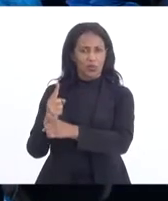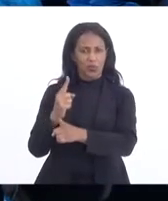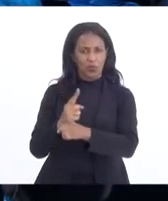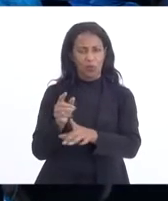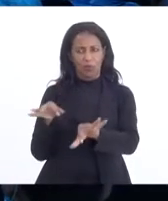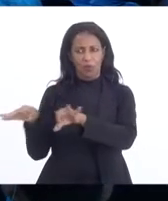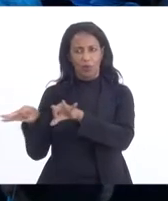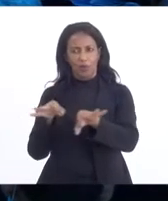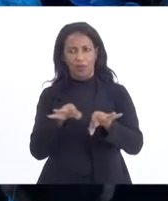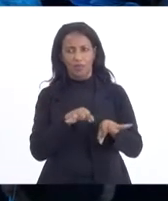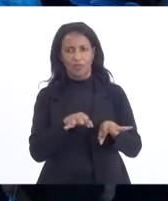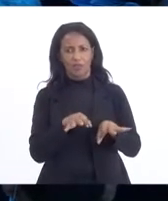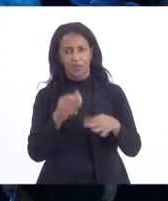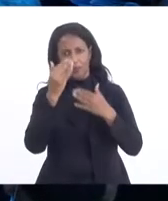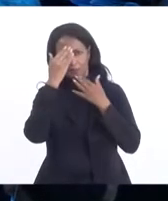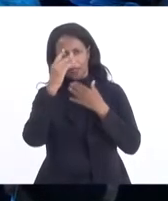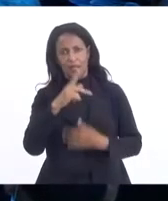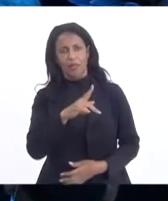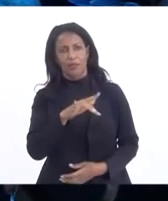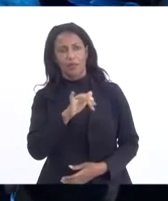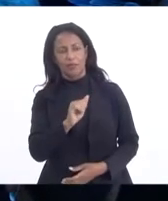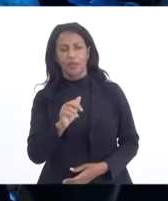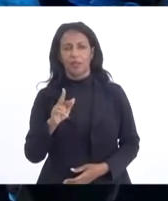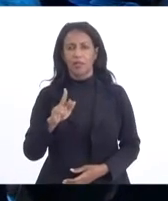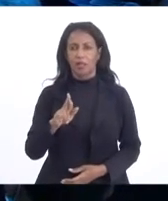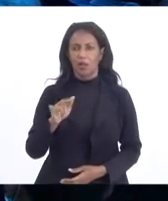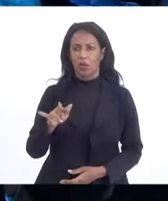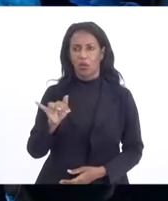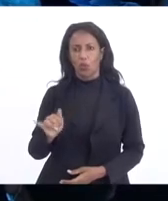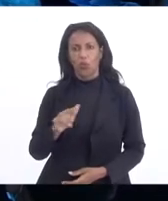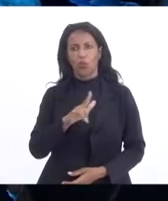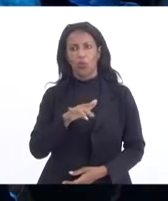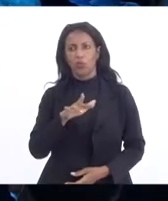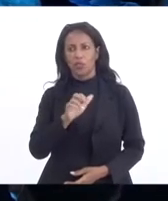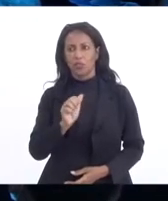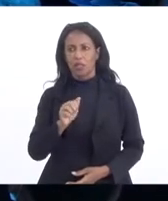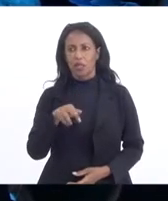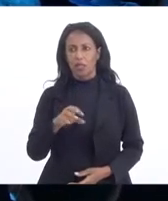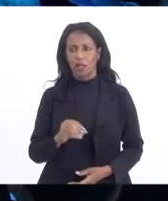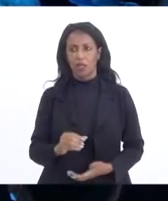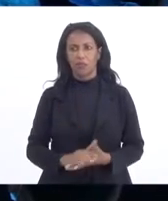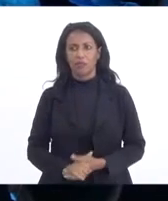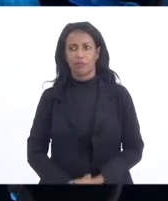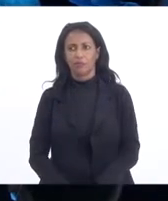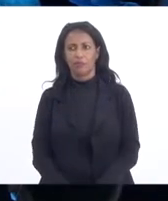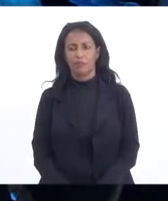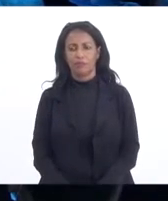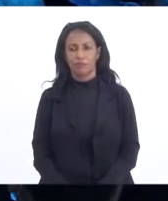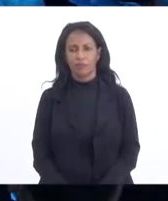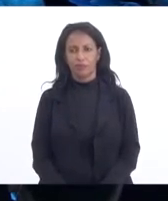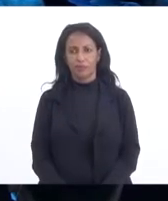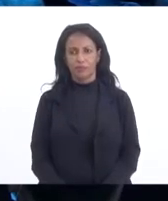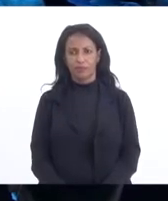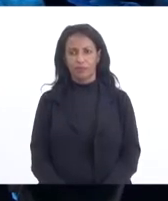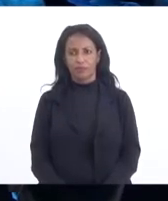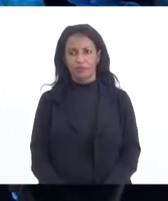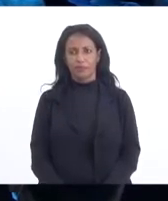pela organização. Obrigado, Priscila, Geisa, Rui, Luciano, valeu aí. Por favor, Ronaldo, obrigado.